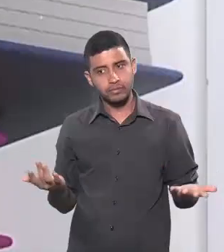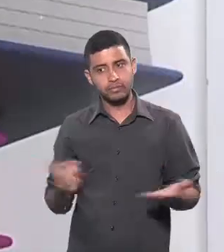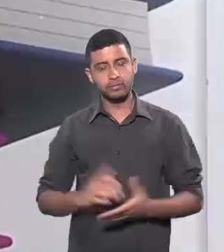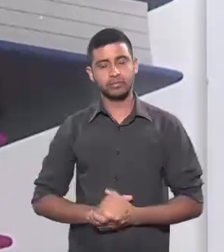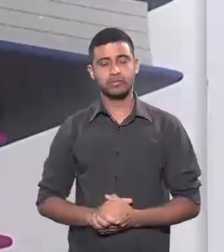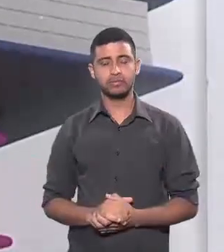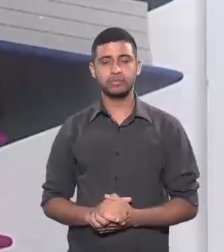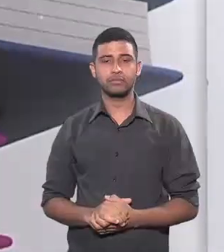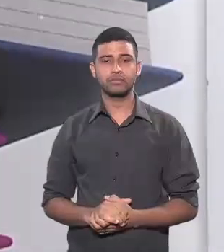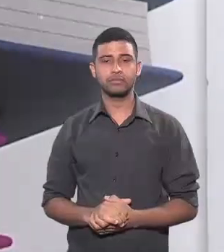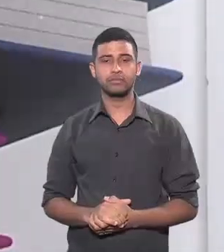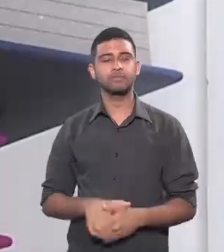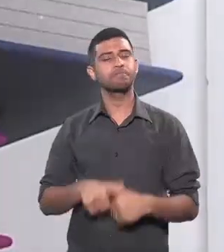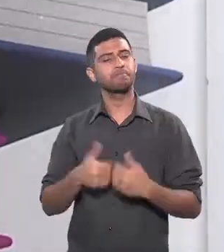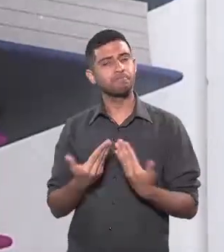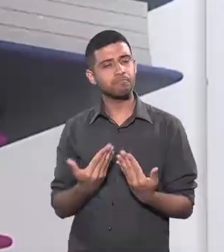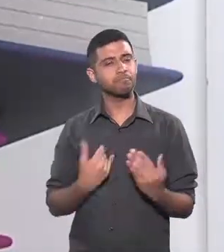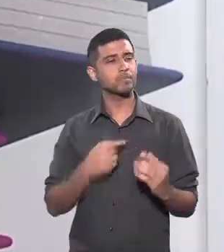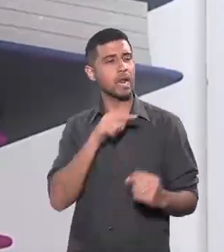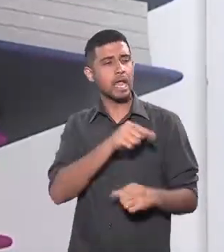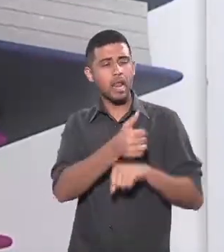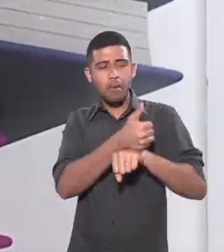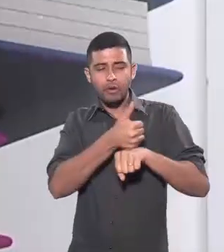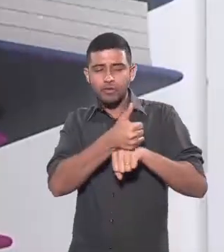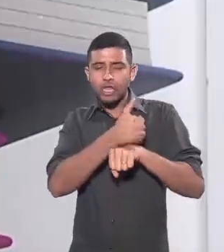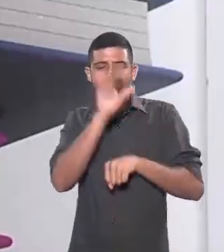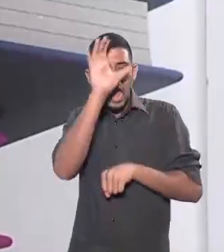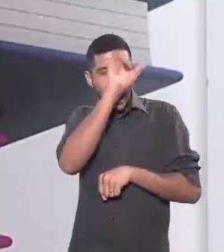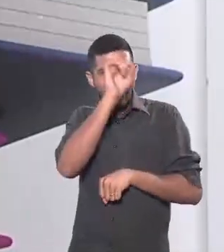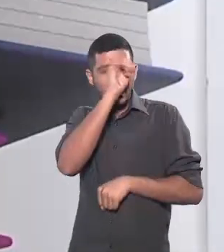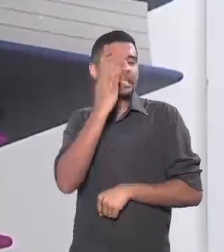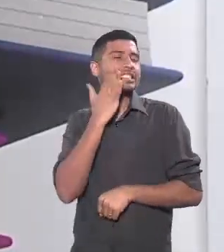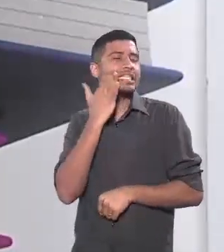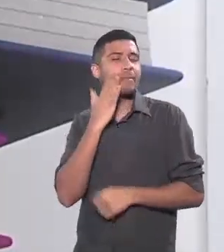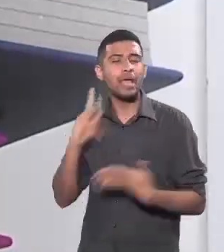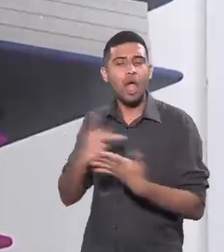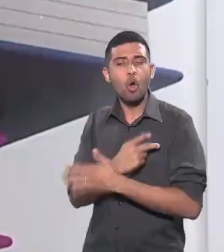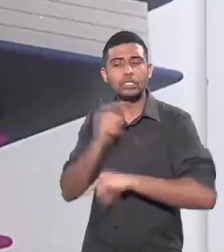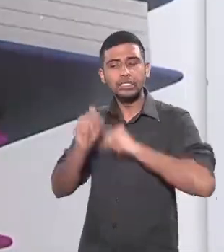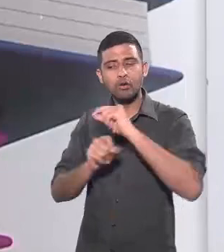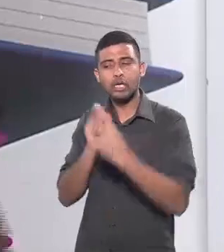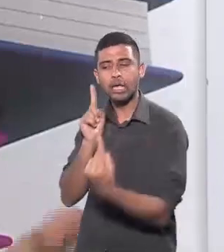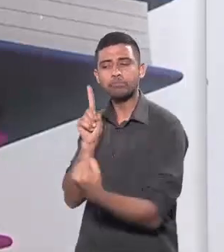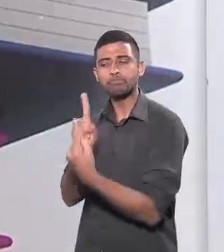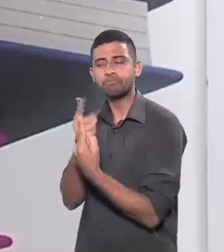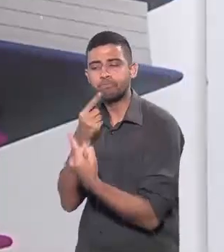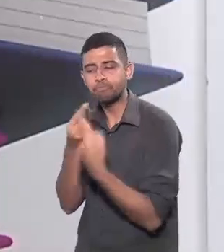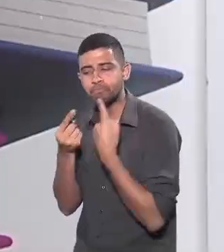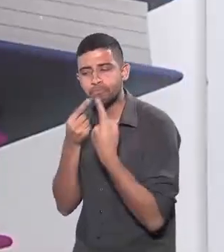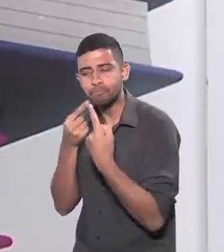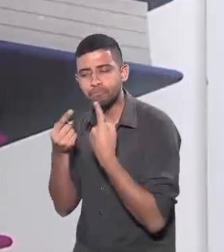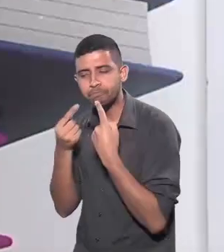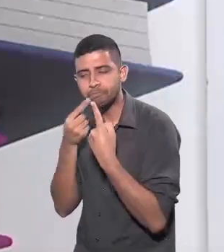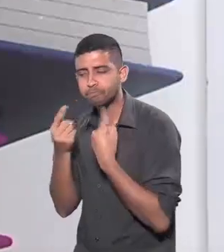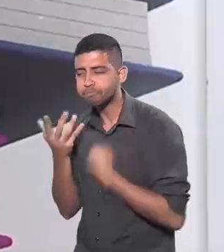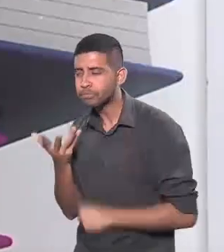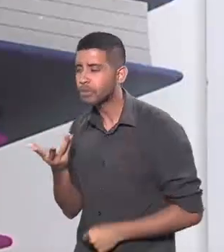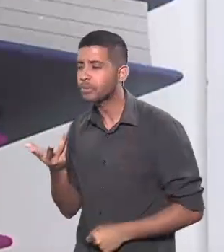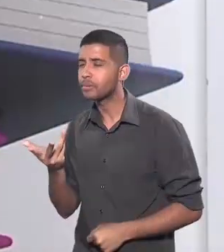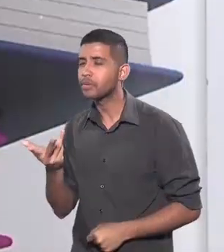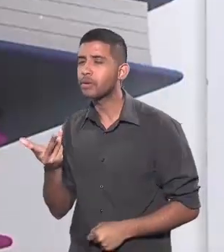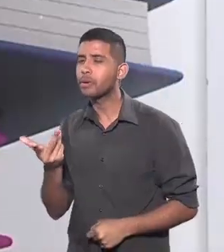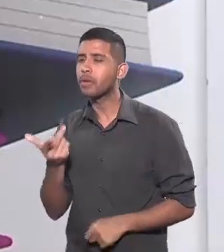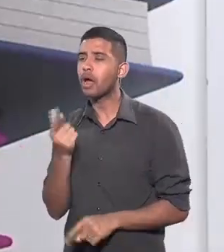Entendeu? Um choque, no caso, por exemplo, ali. Então, a gente tem que saber por quê, o que já aconteceu no momento. Então, tem esses pontos principais, né, dentro dessa